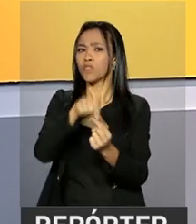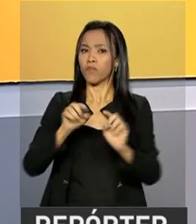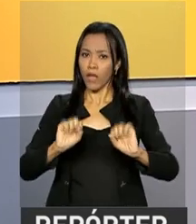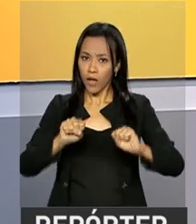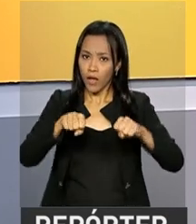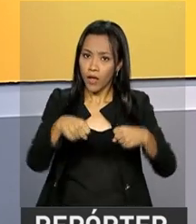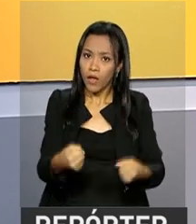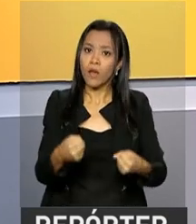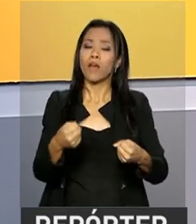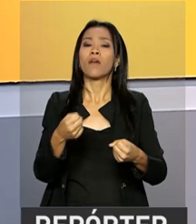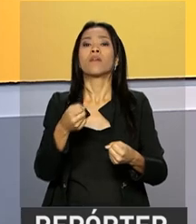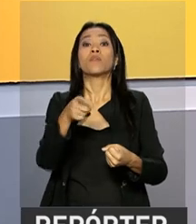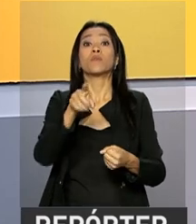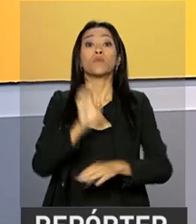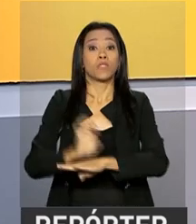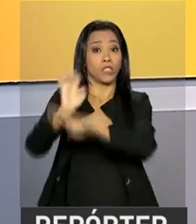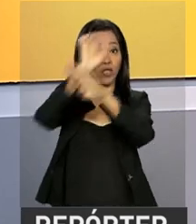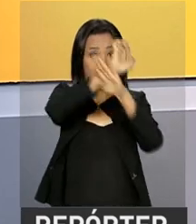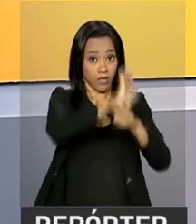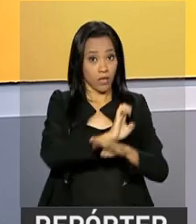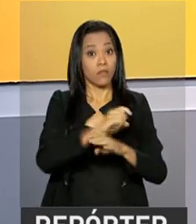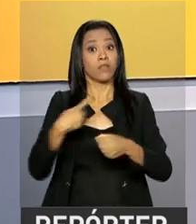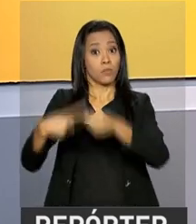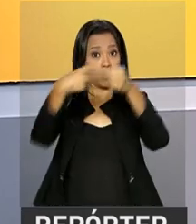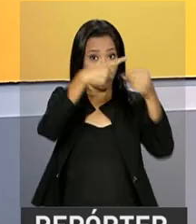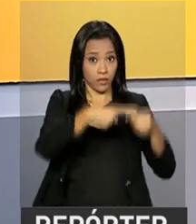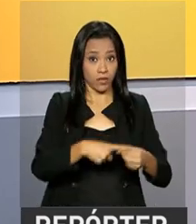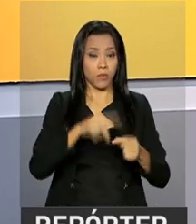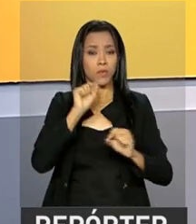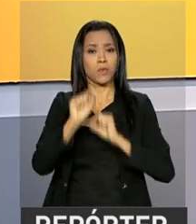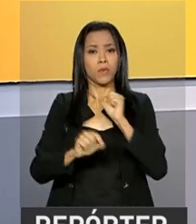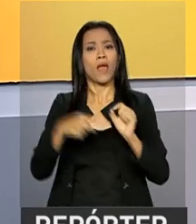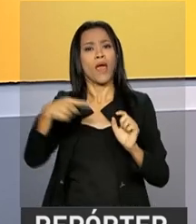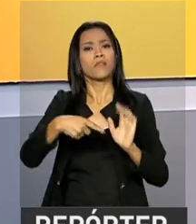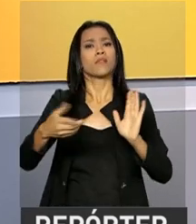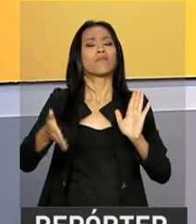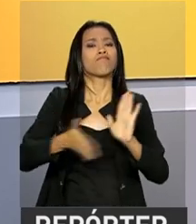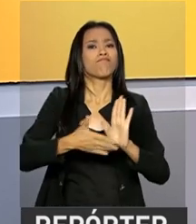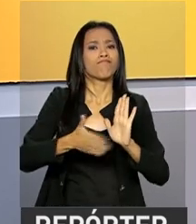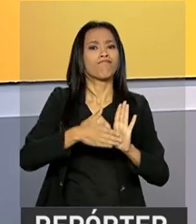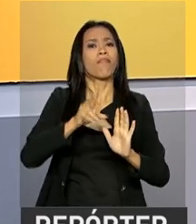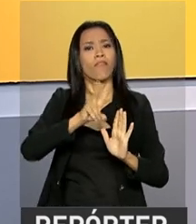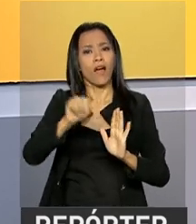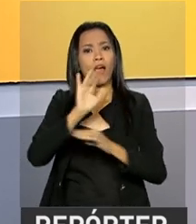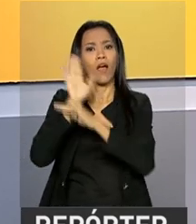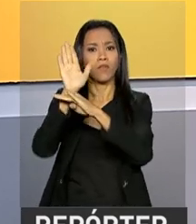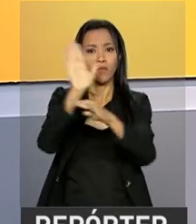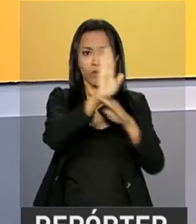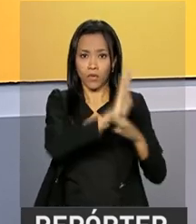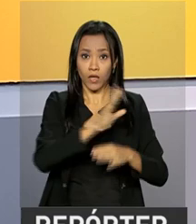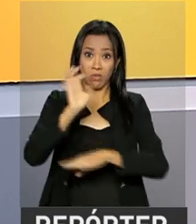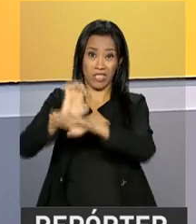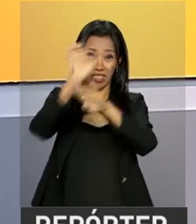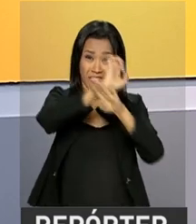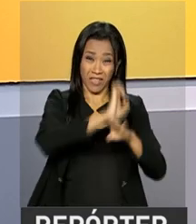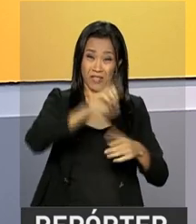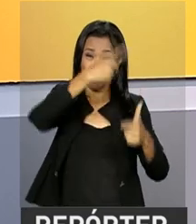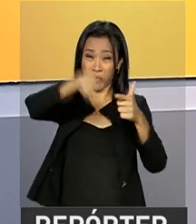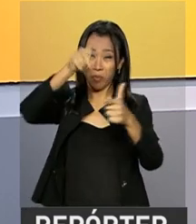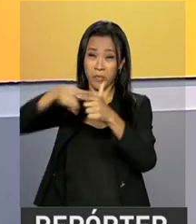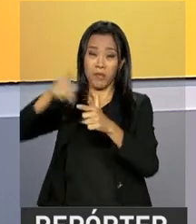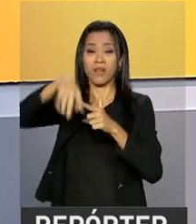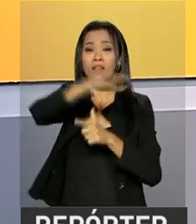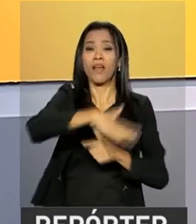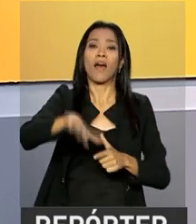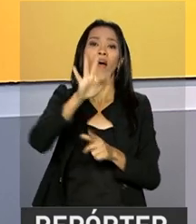dos estados e municípios a medida vai beneficiar estados em situação de calamidade fiscal